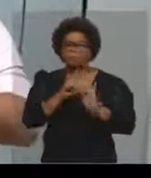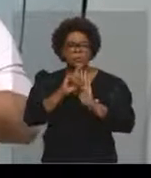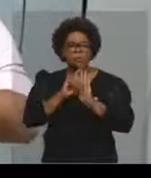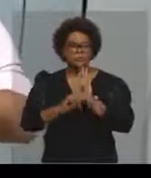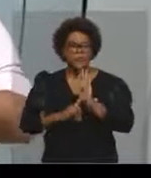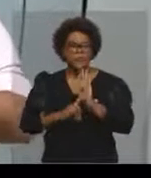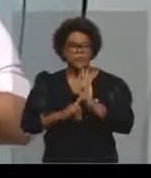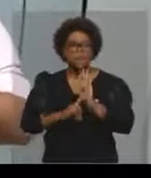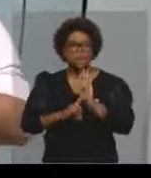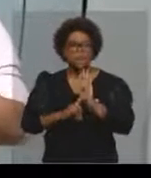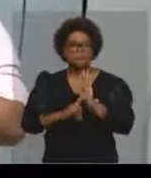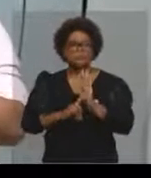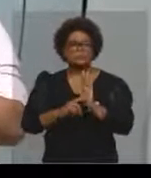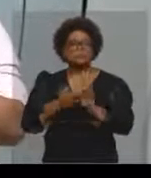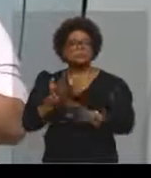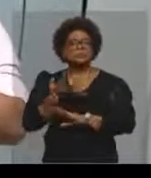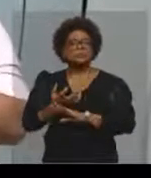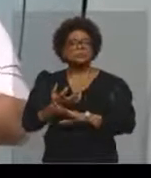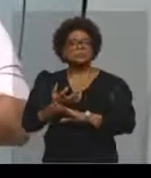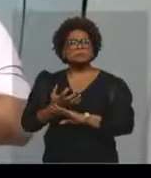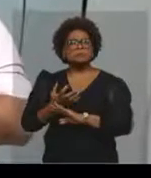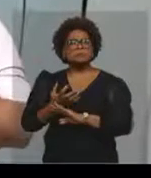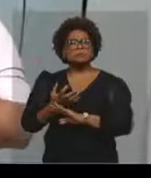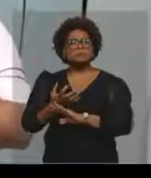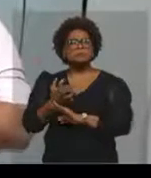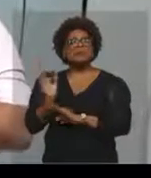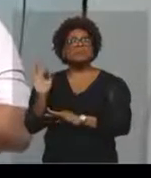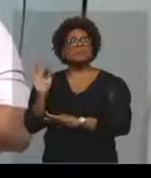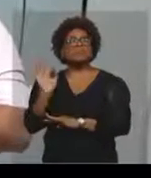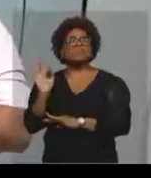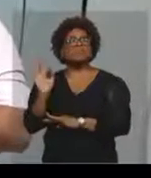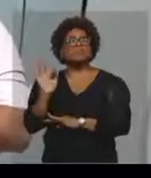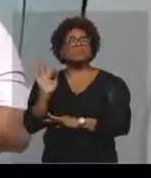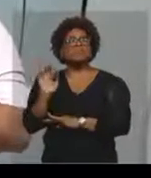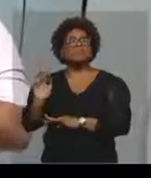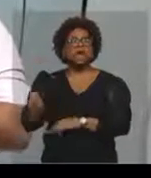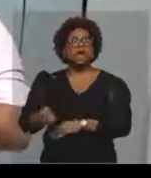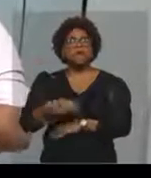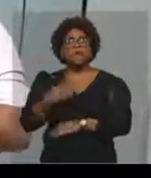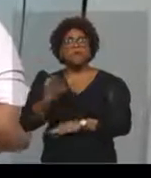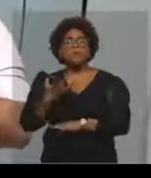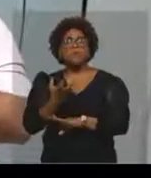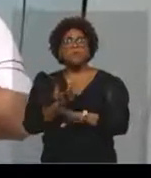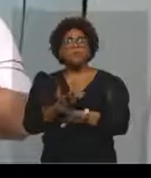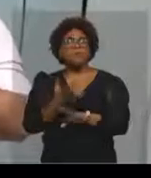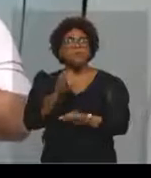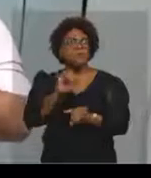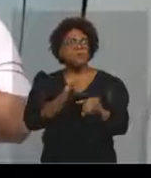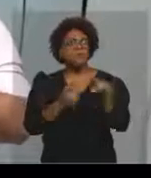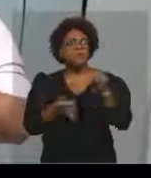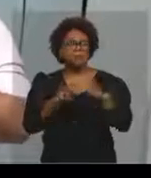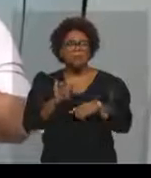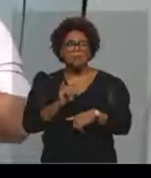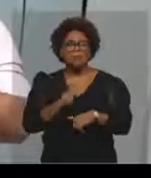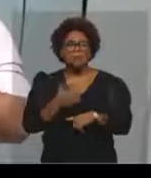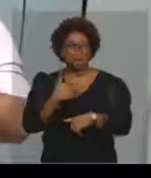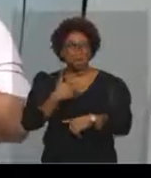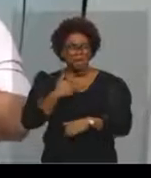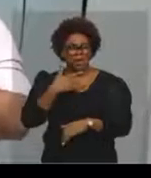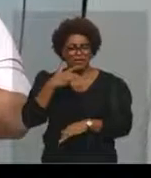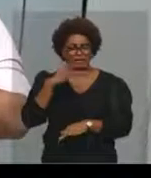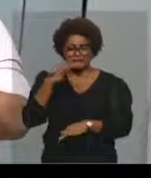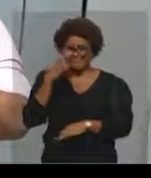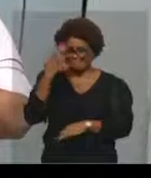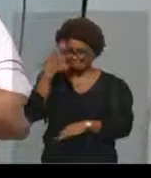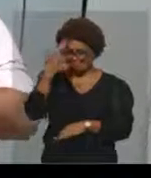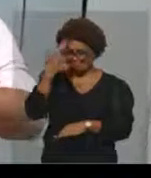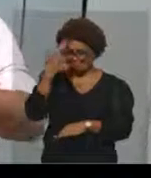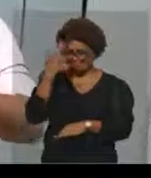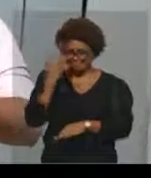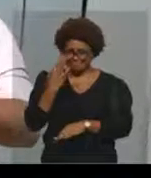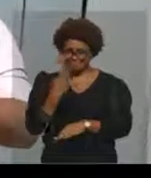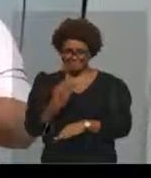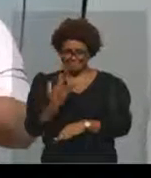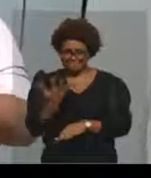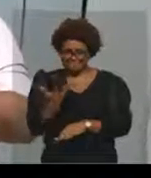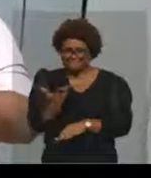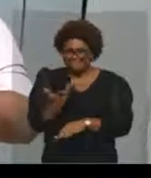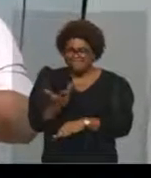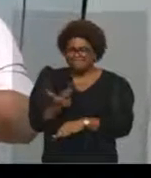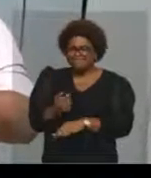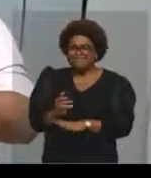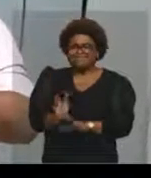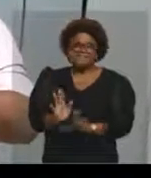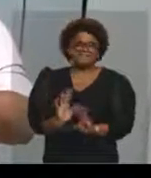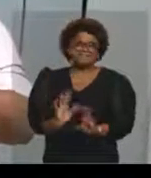química, provavelmente eu não vou interpretar muita coisa daquele texto. Por quê? Não é algo que faz parte